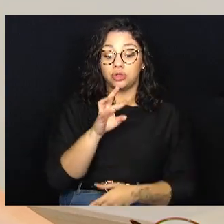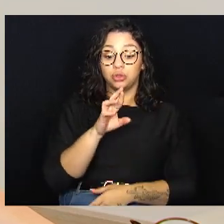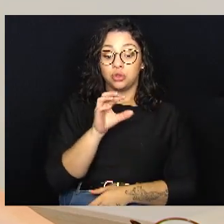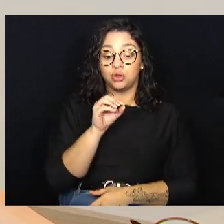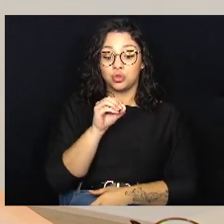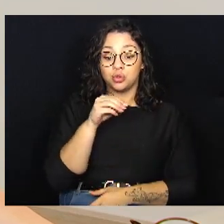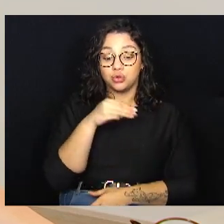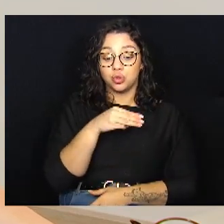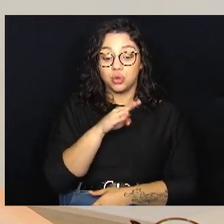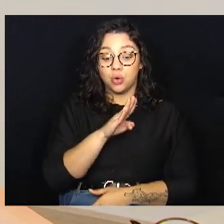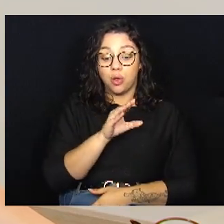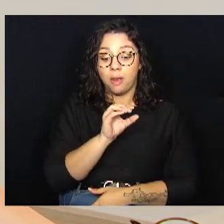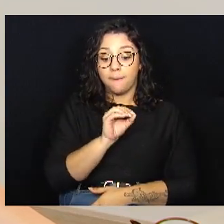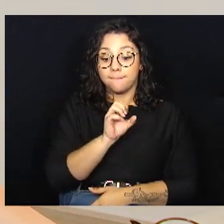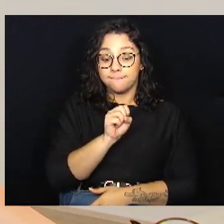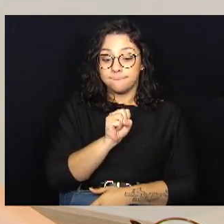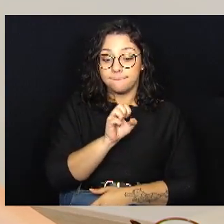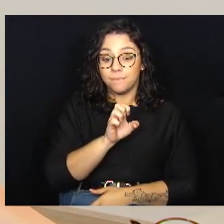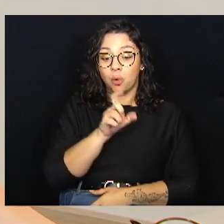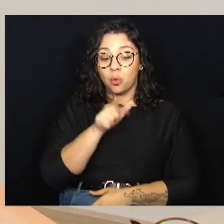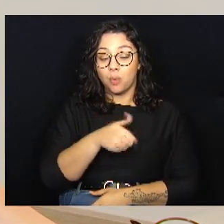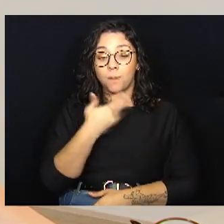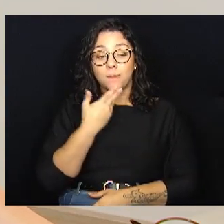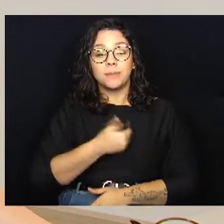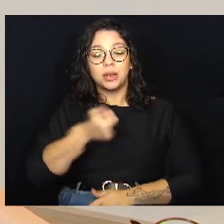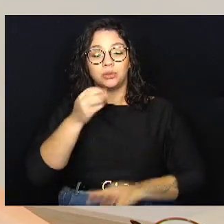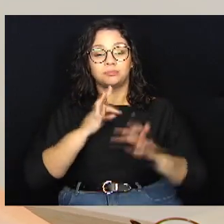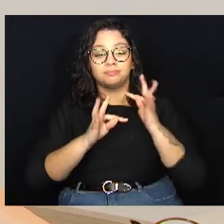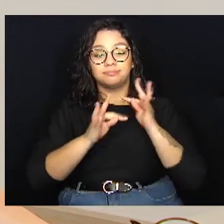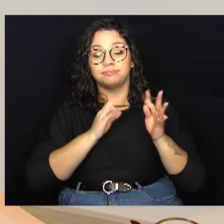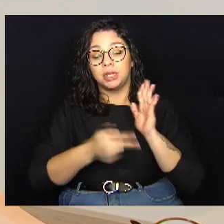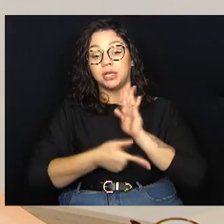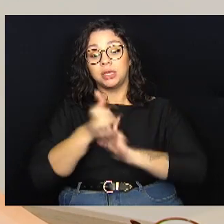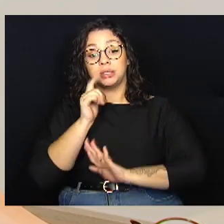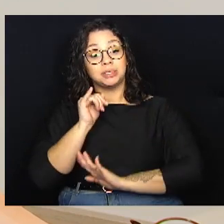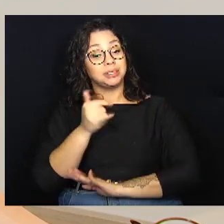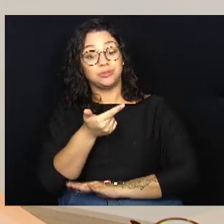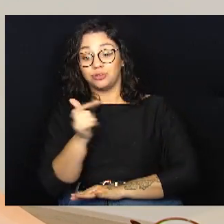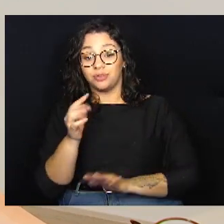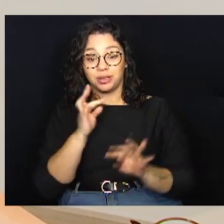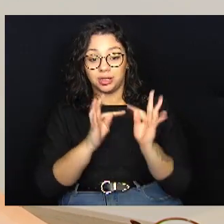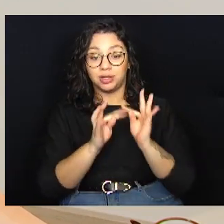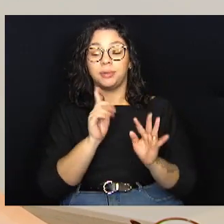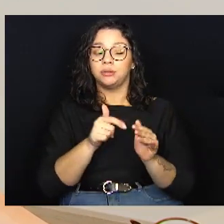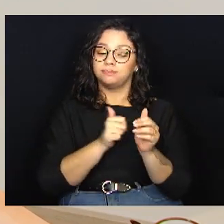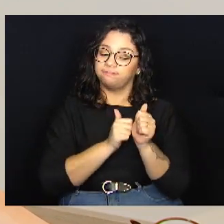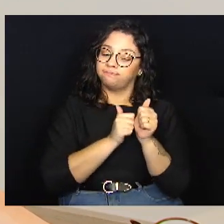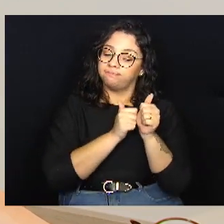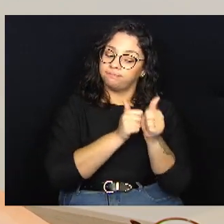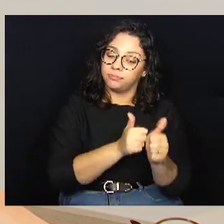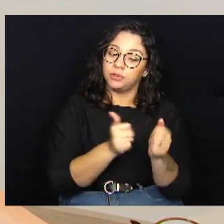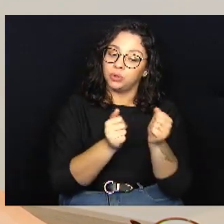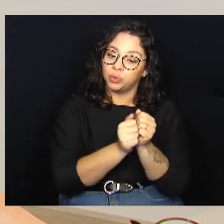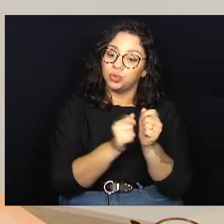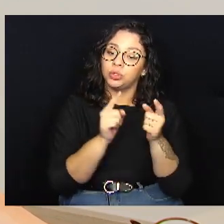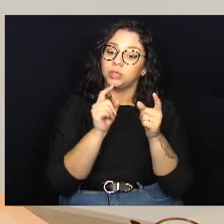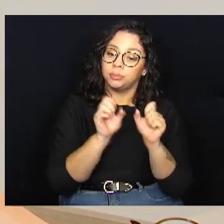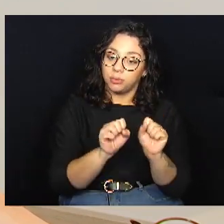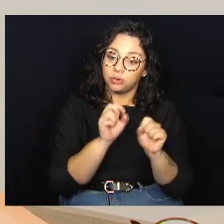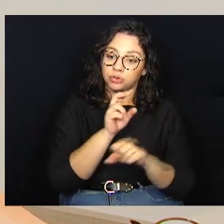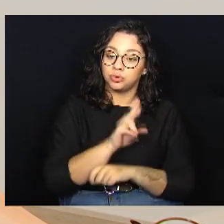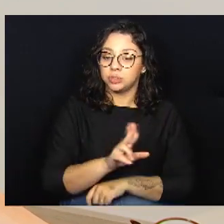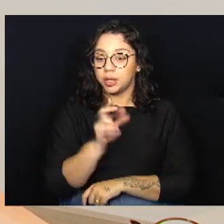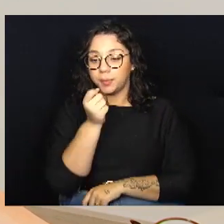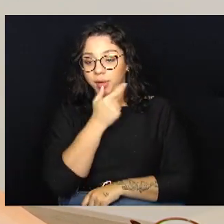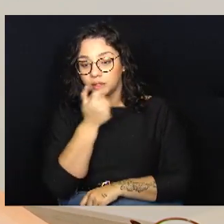Então, por isso que o ideal é tratar antes, e caso não seja tratado, fazer o acompanhamento conjunto, que aí a gente pode entrar com